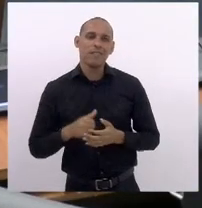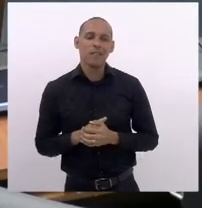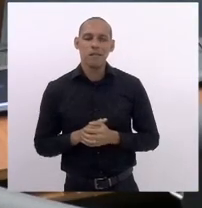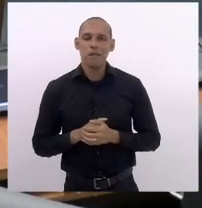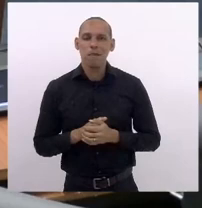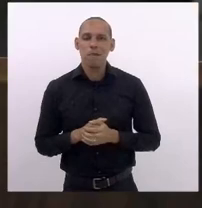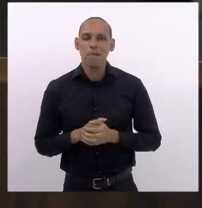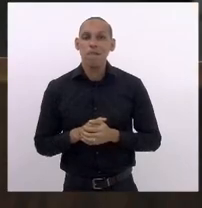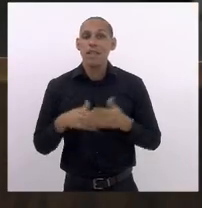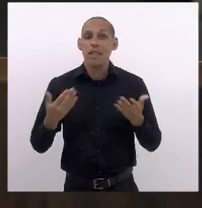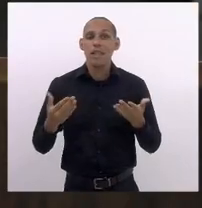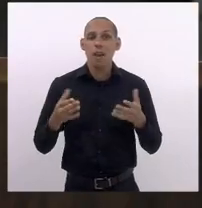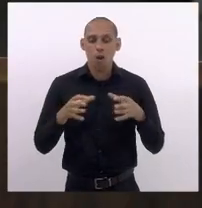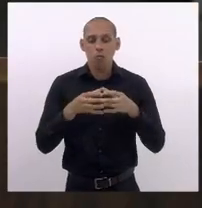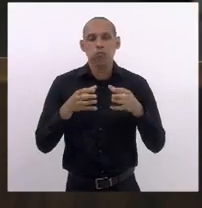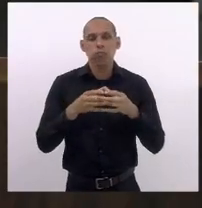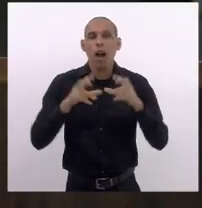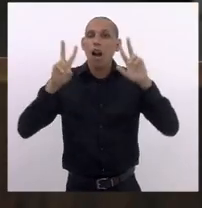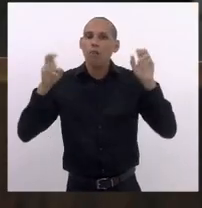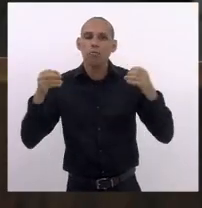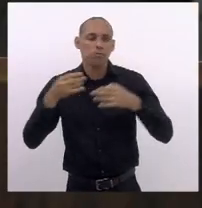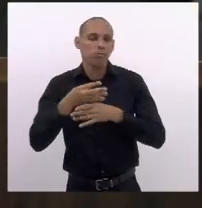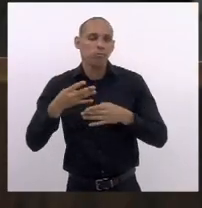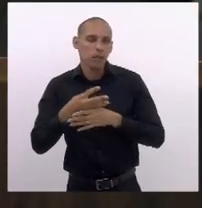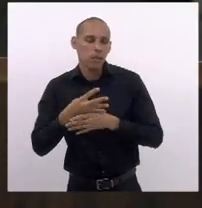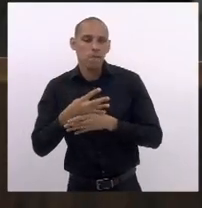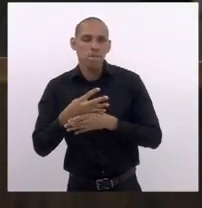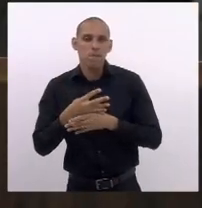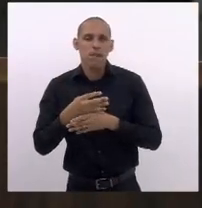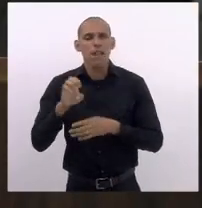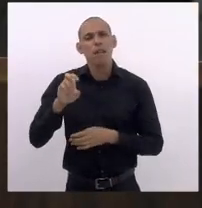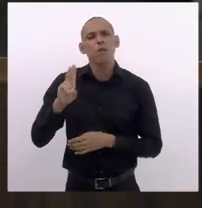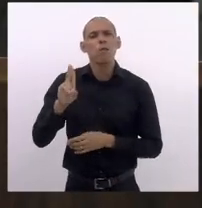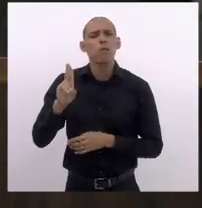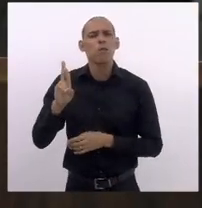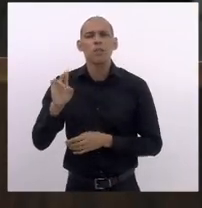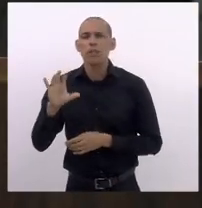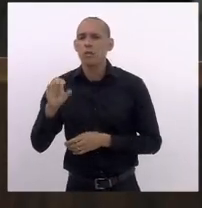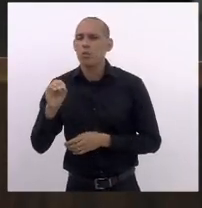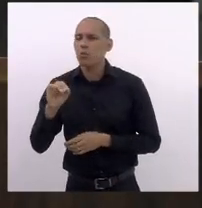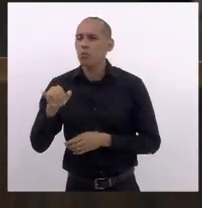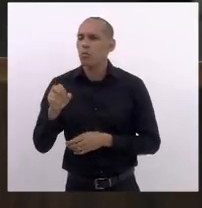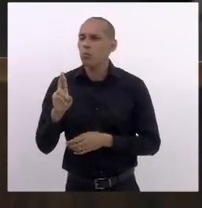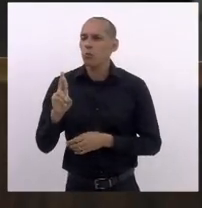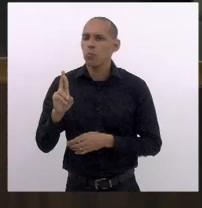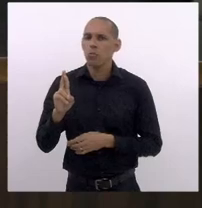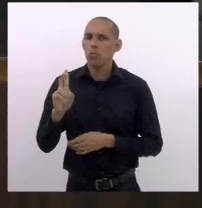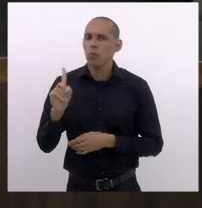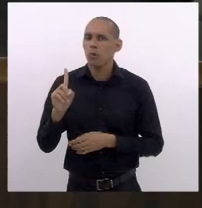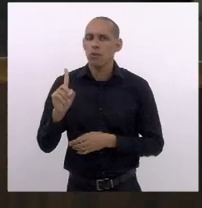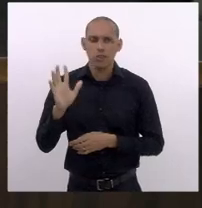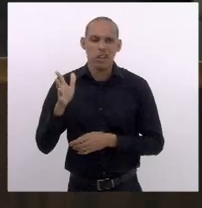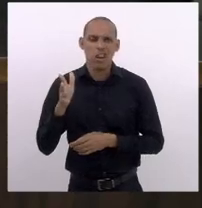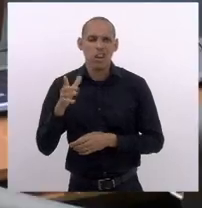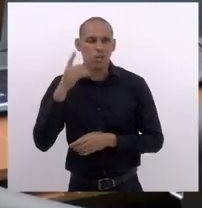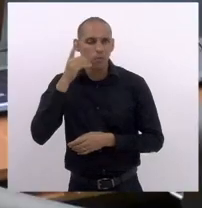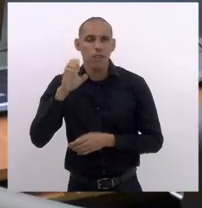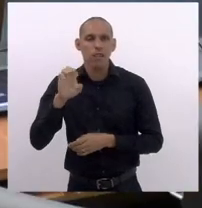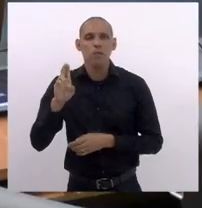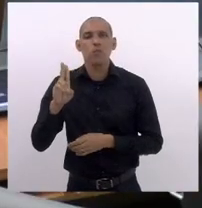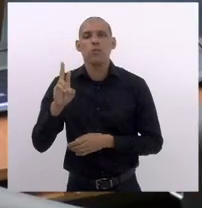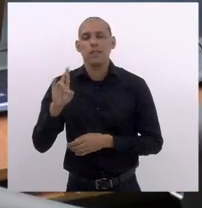Pela Comissão de Assuntos Municipais e Desenvolvimento Regional, o Eurico Júnior já deu... Não, foi no anterior. Deputado Eurico, por favor.